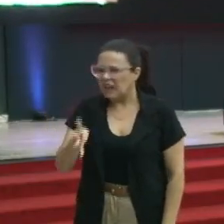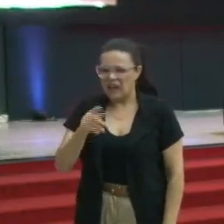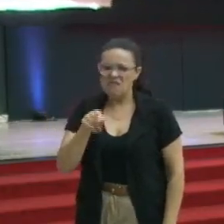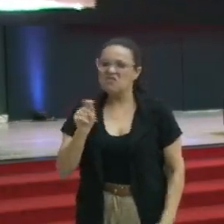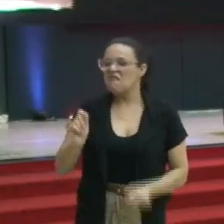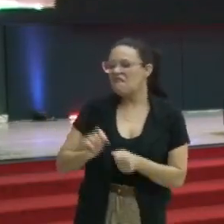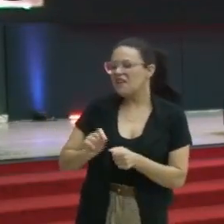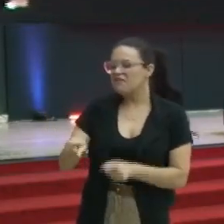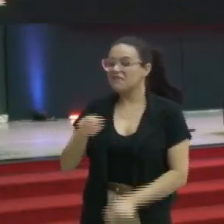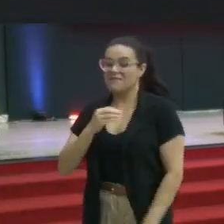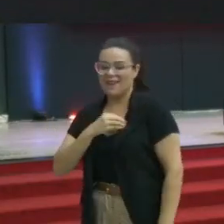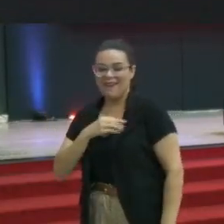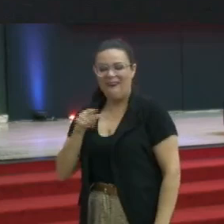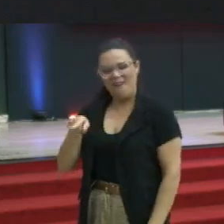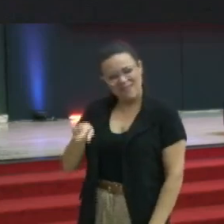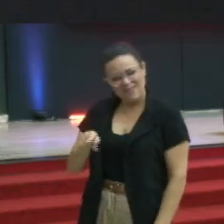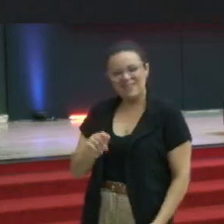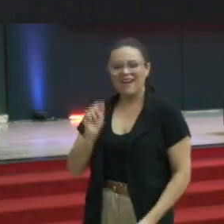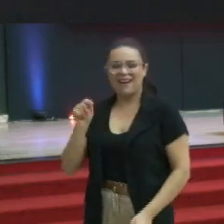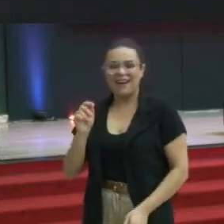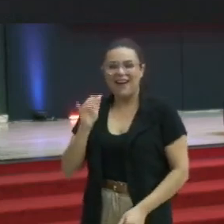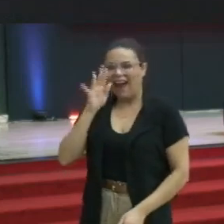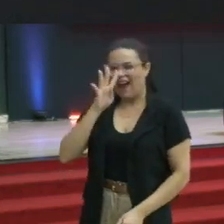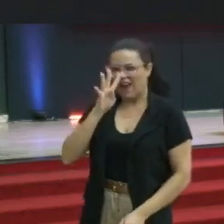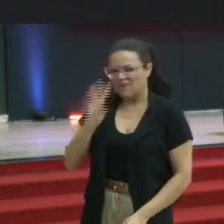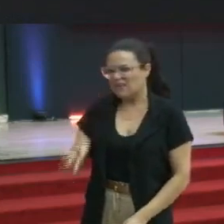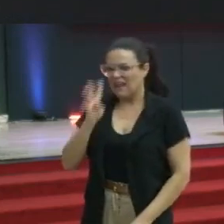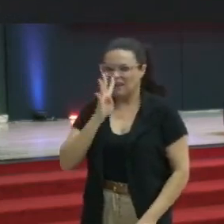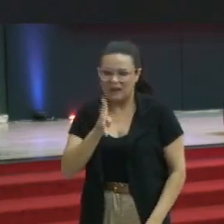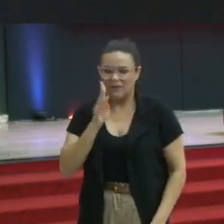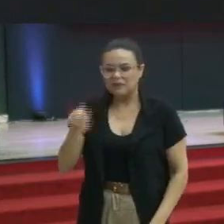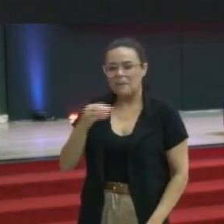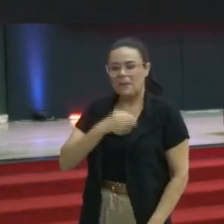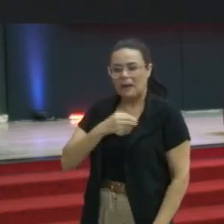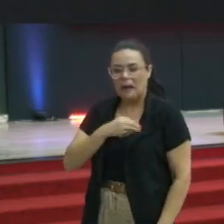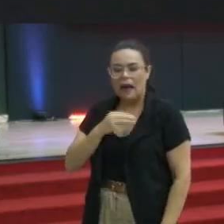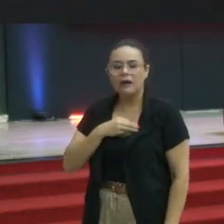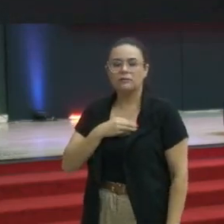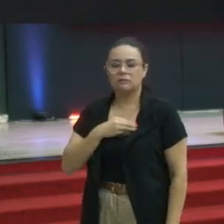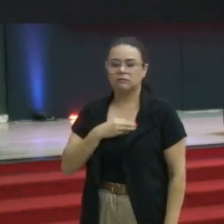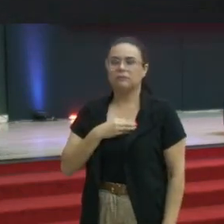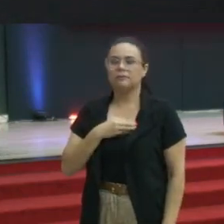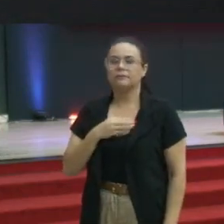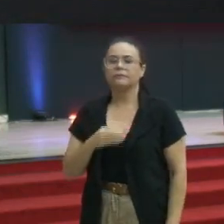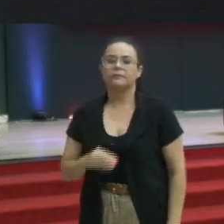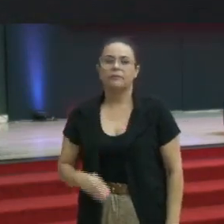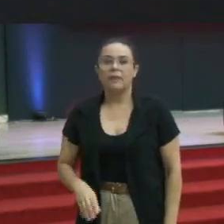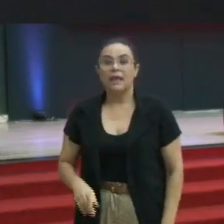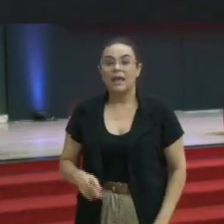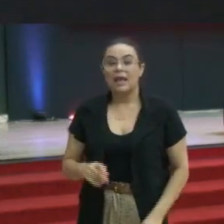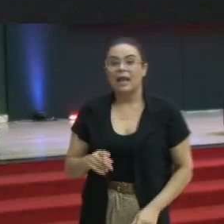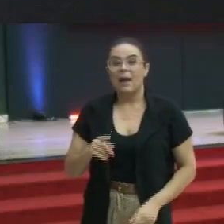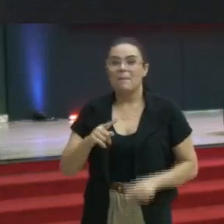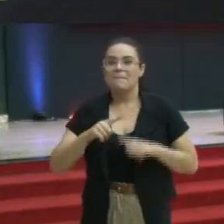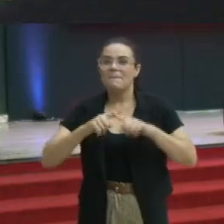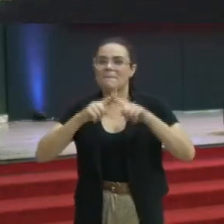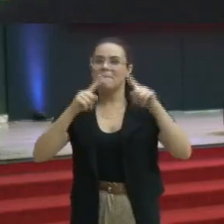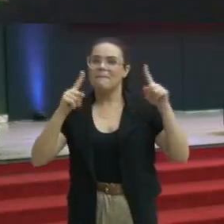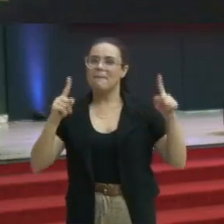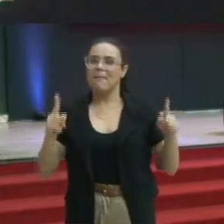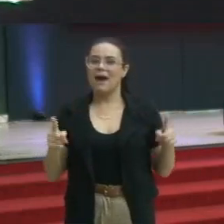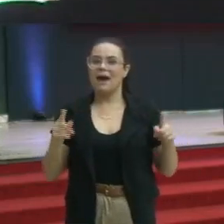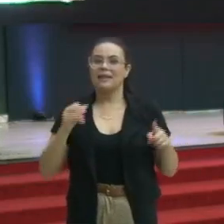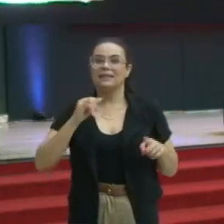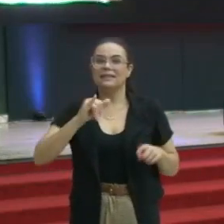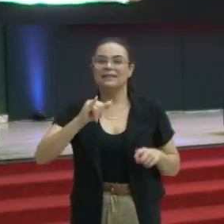outro, você pisou na bola, você errou, você pecou, você desagradou a Deus, mas se você foi à cruz, se você